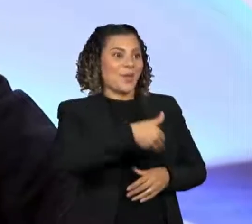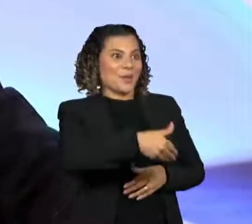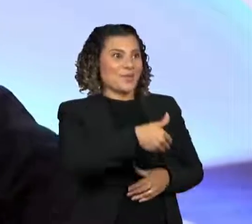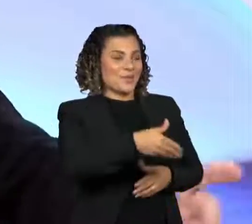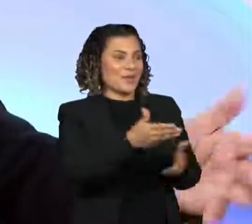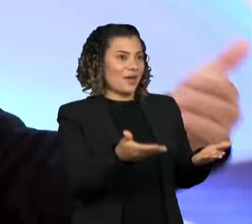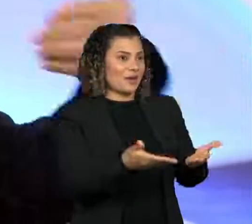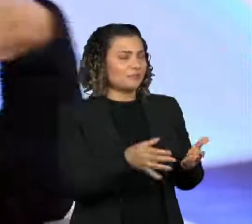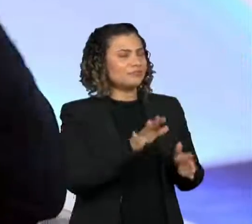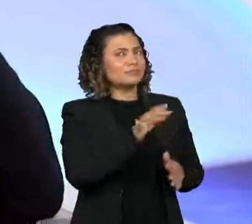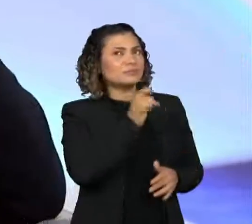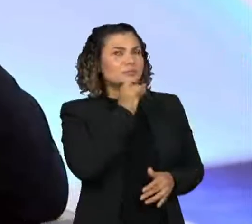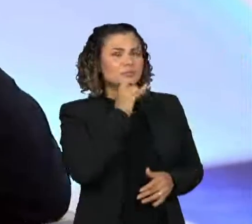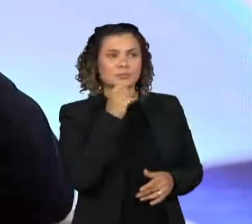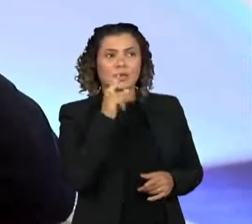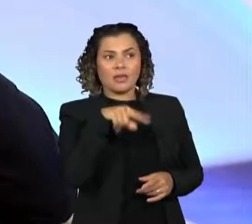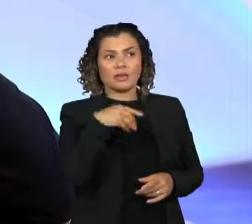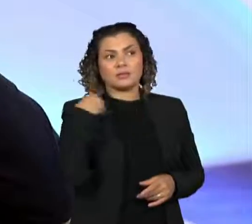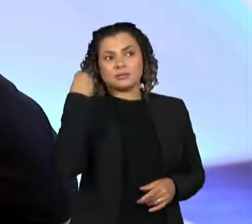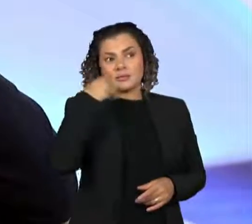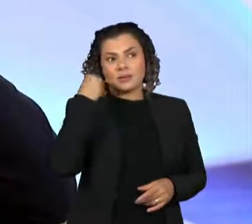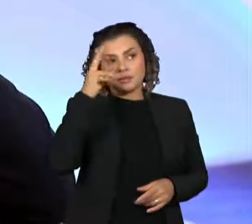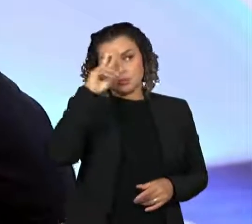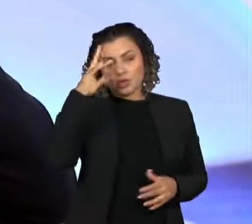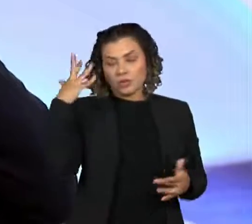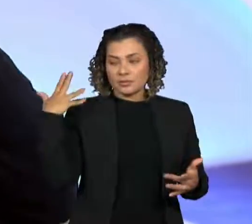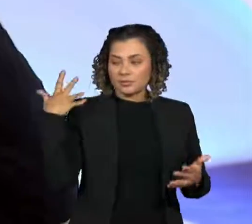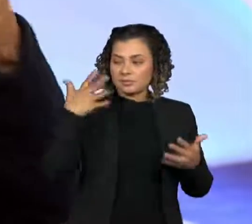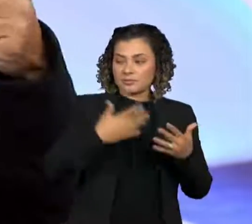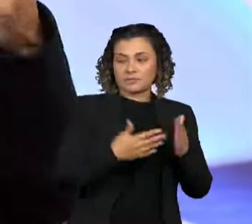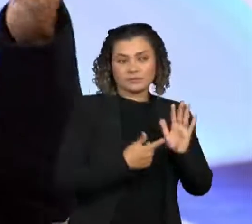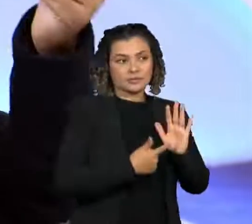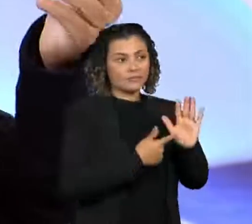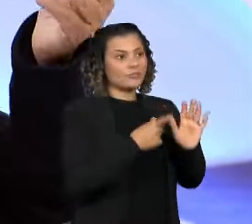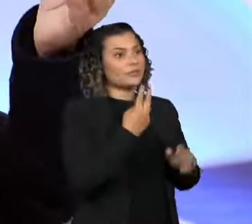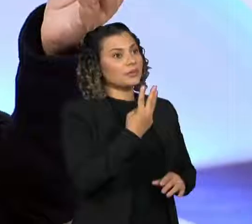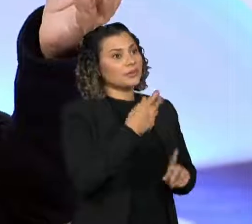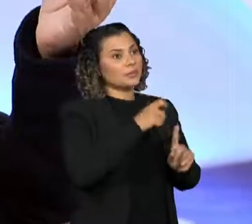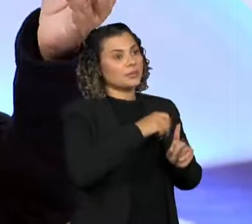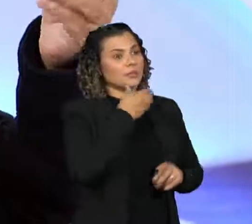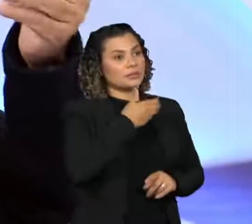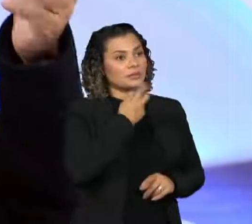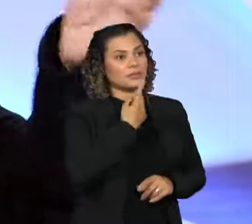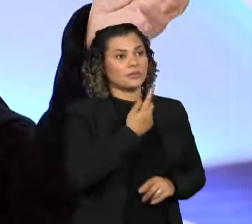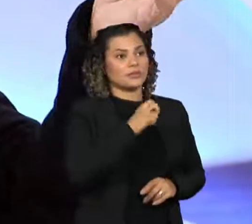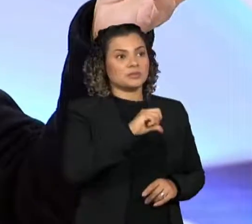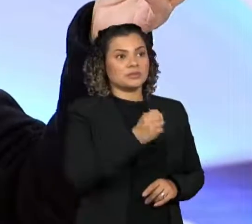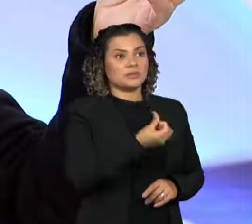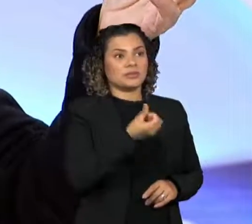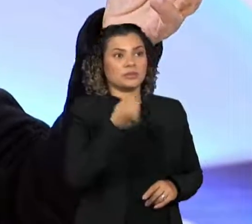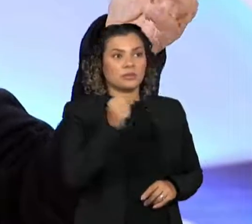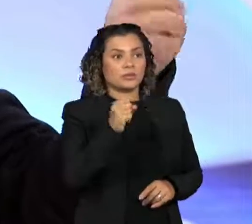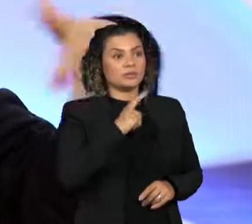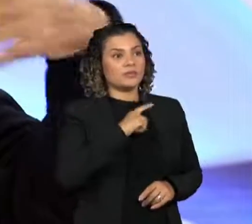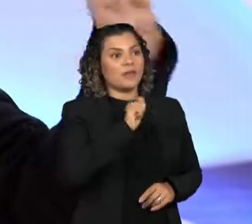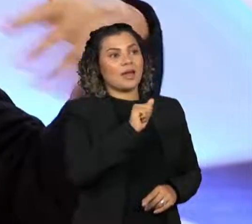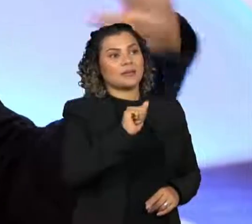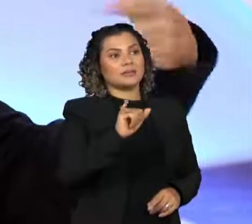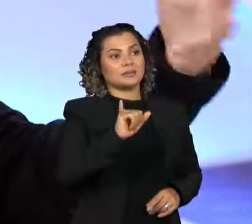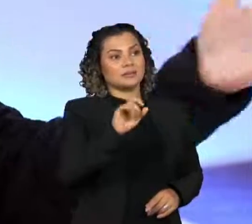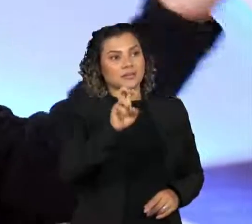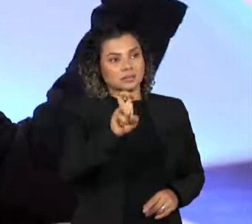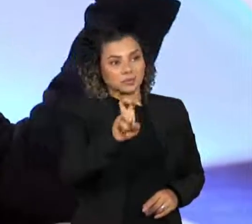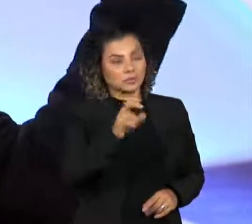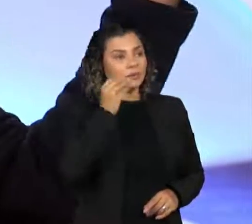aí. Eu digo isso porque a experiência histórica me mostrou. Em 13 de dezembro de 68, houve o AI-5. E nós